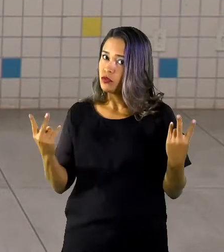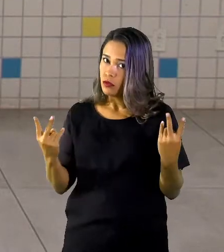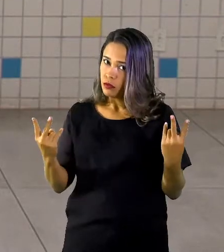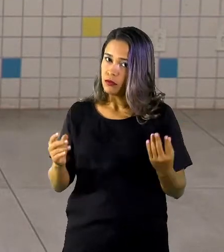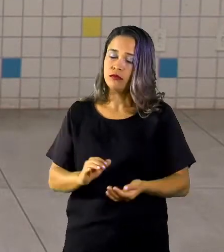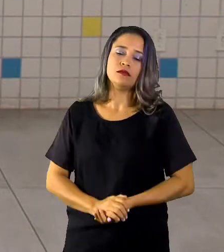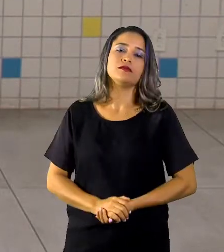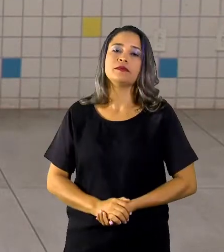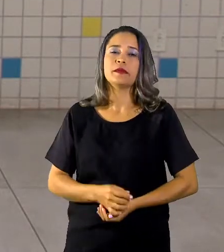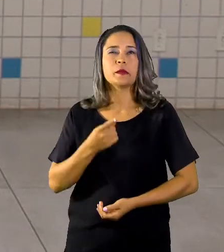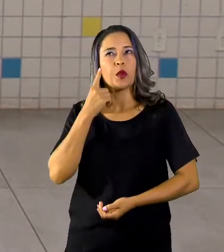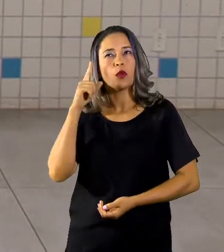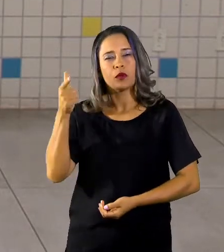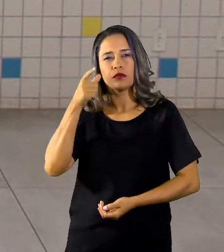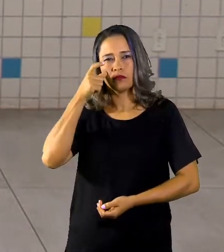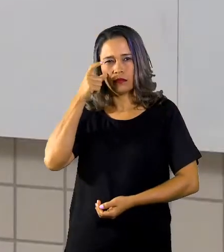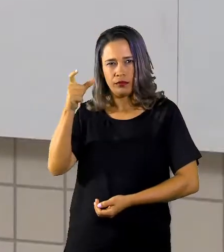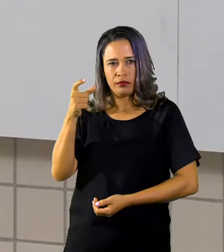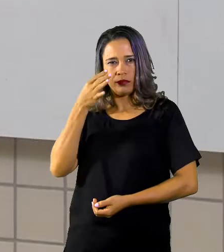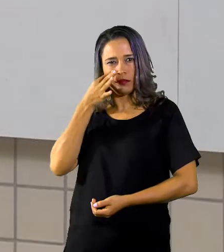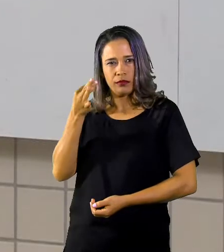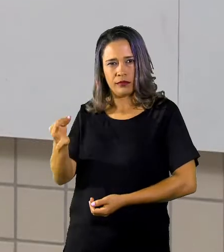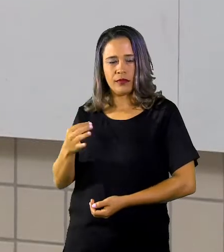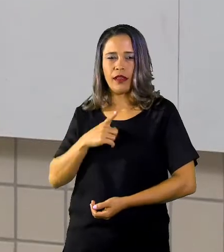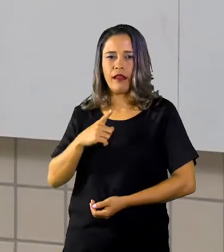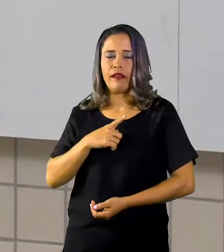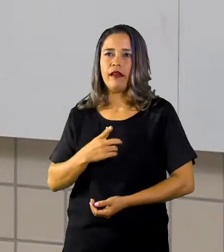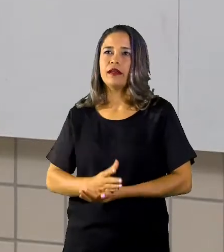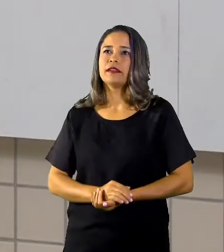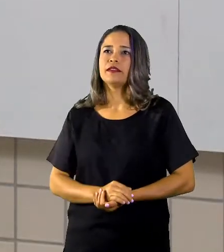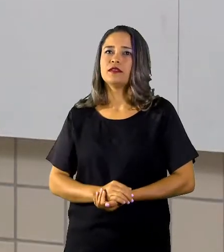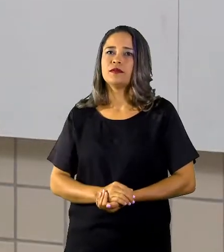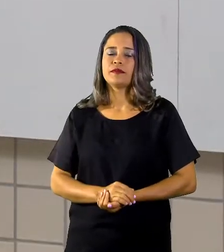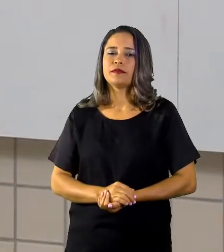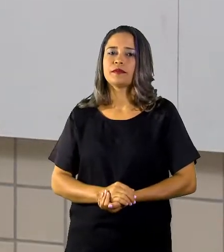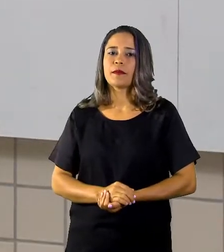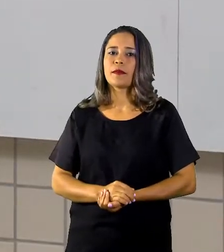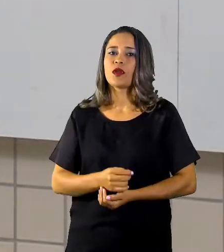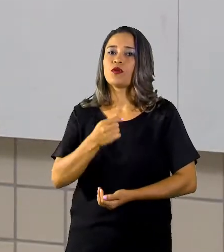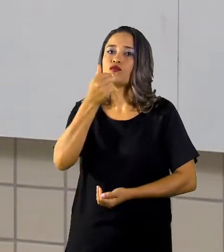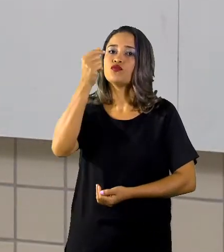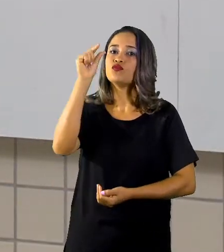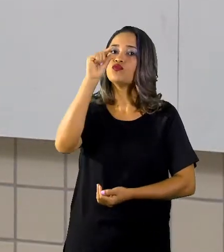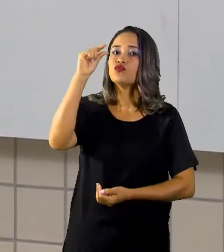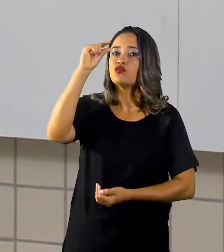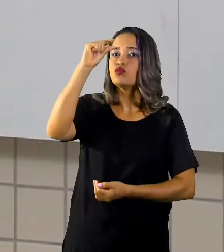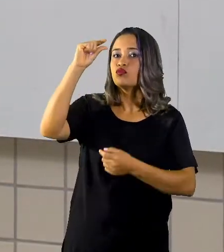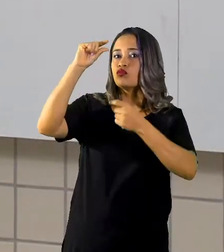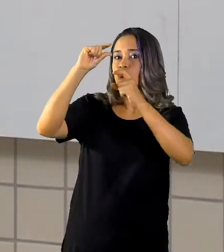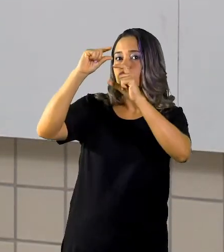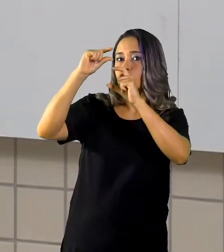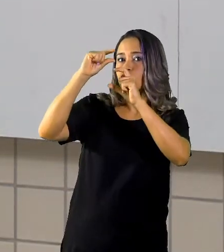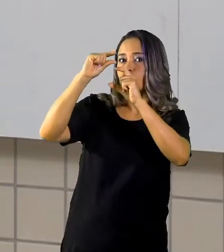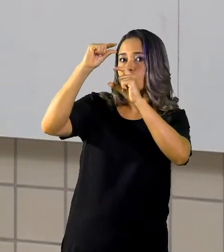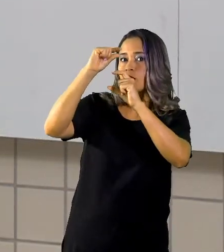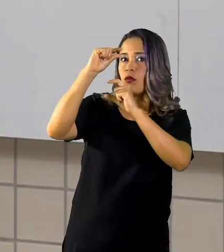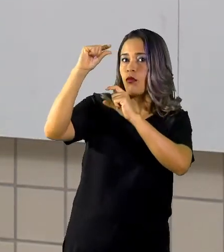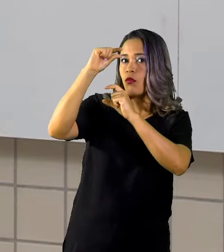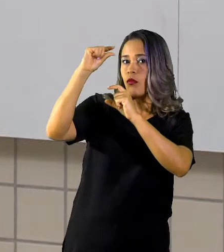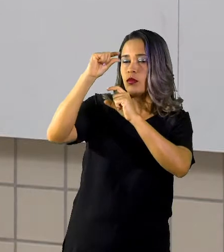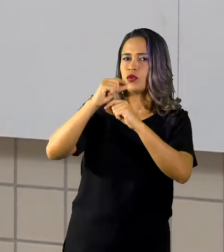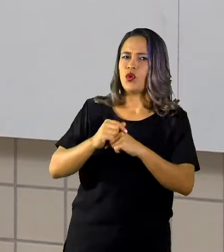precisamos observar também são os nossos expoentes correspondentes, ou seja, o expoente